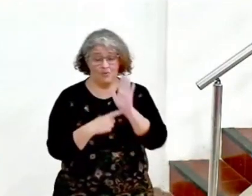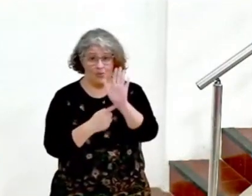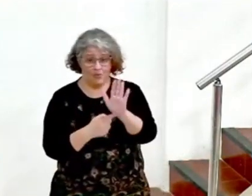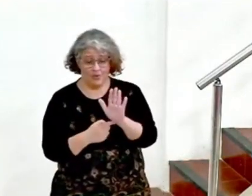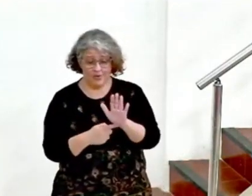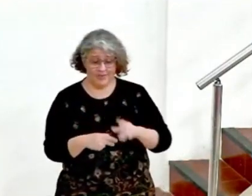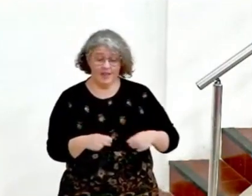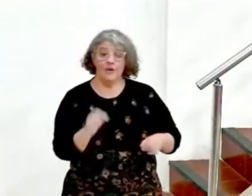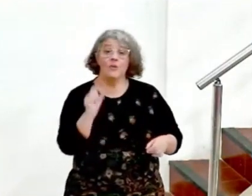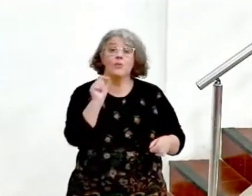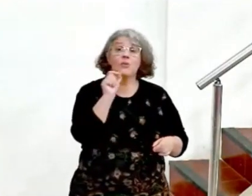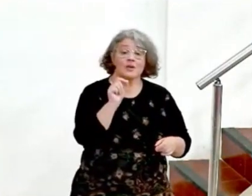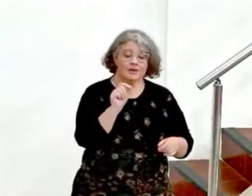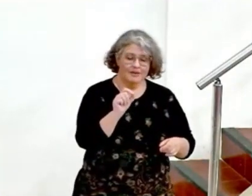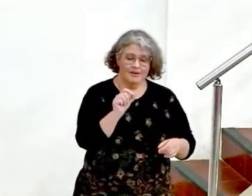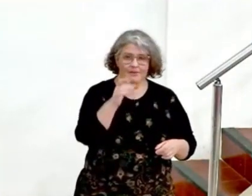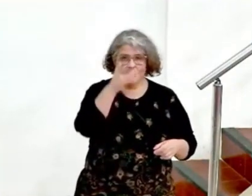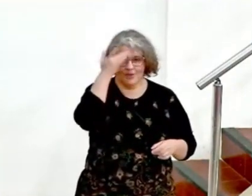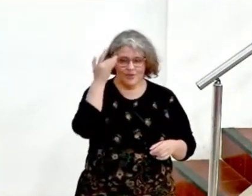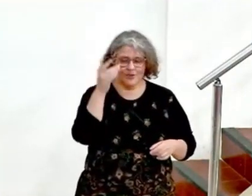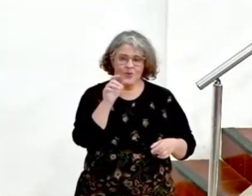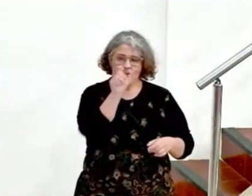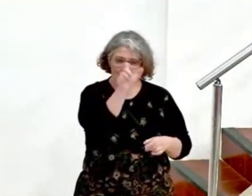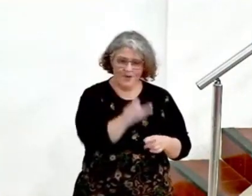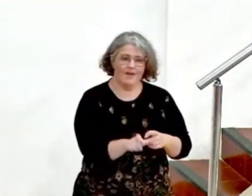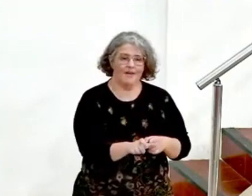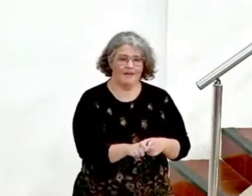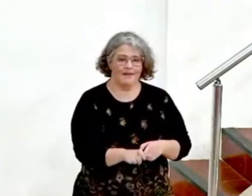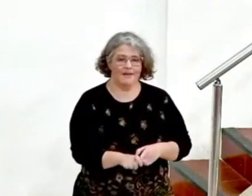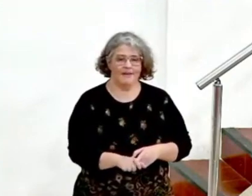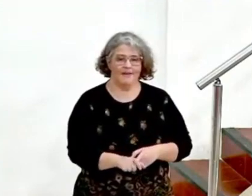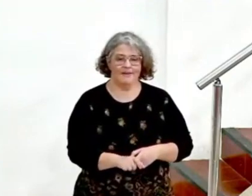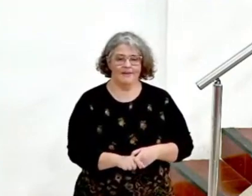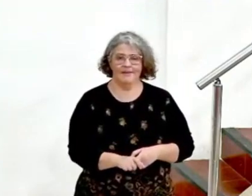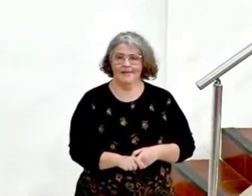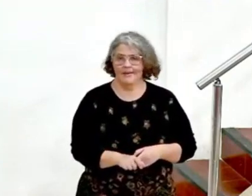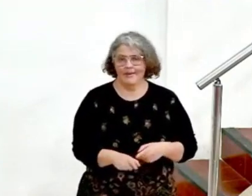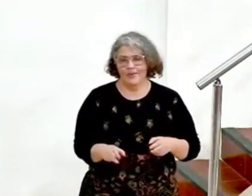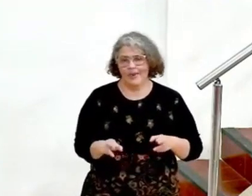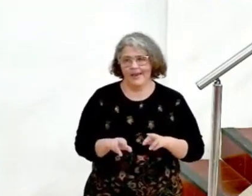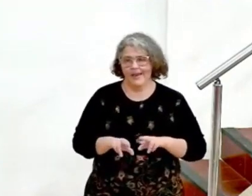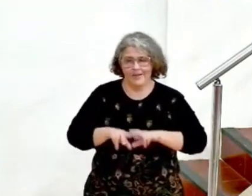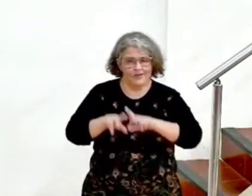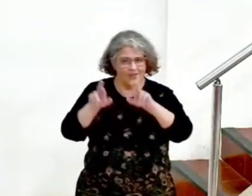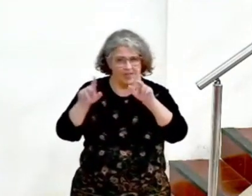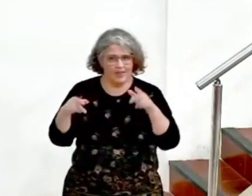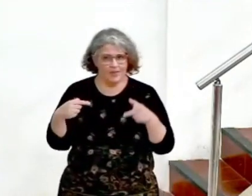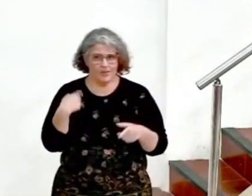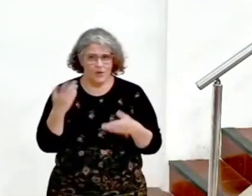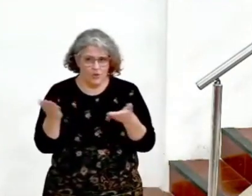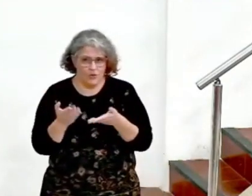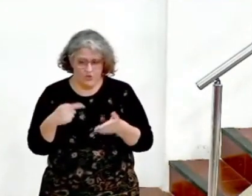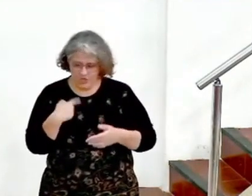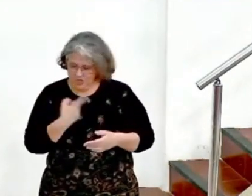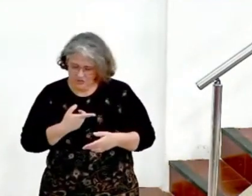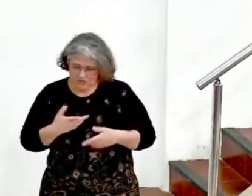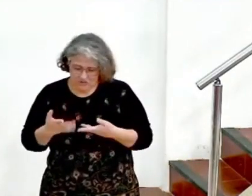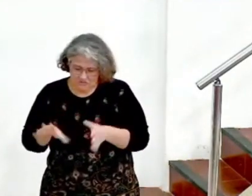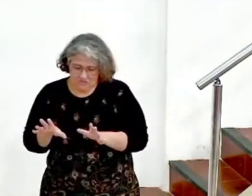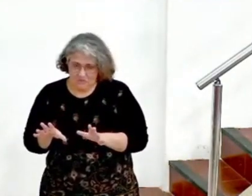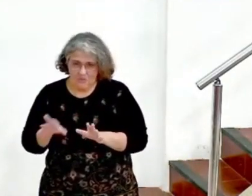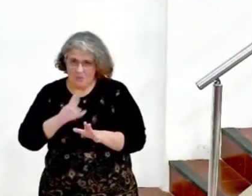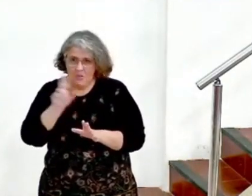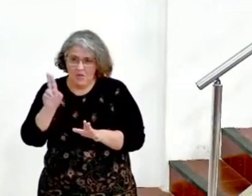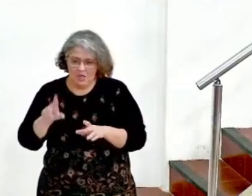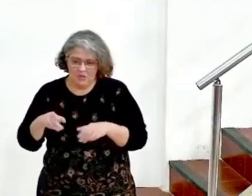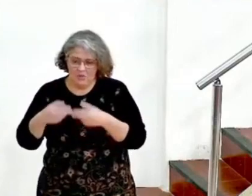Não era algo comum no nosso dia de colocar qualquer nome na pessoa. mais para agradar a nossa percepção